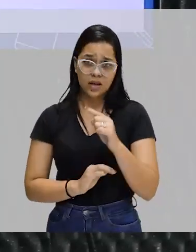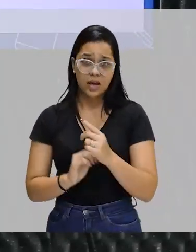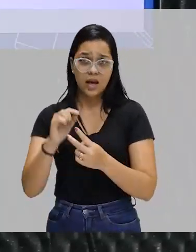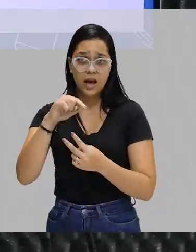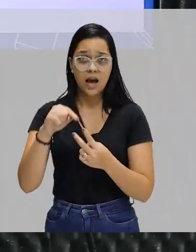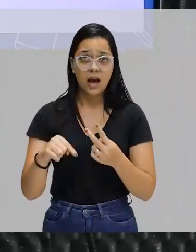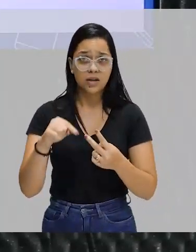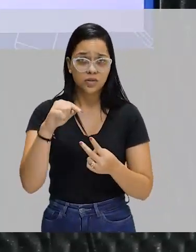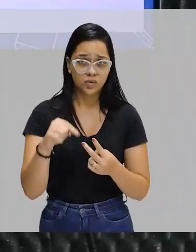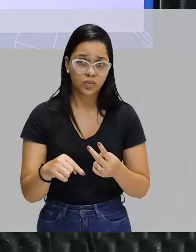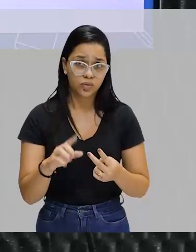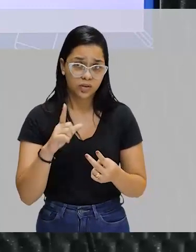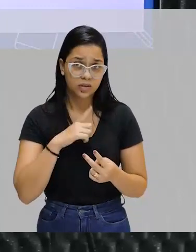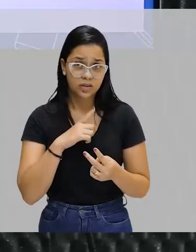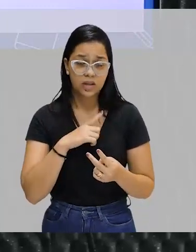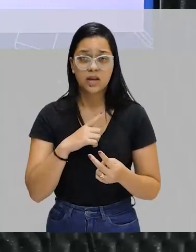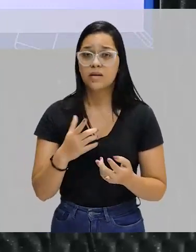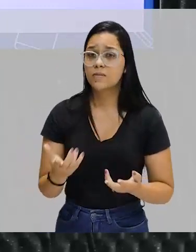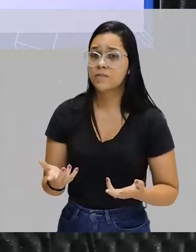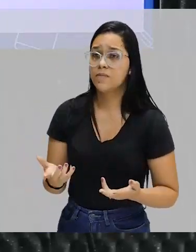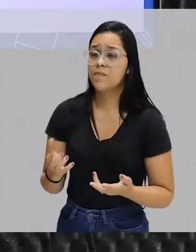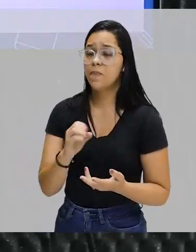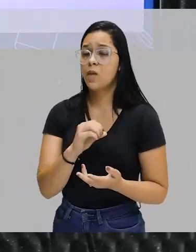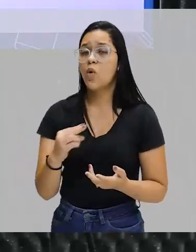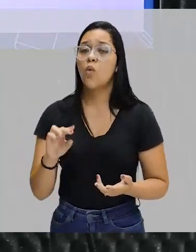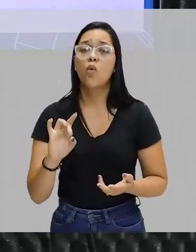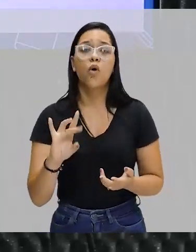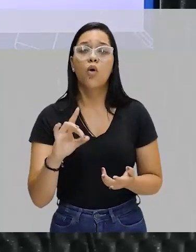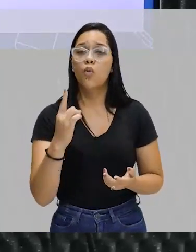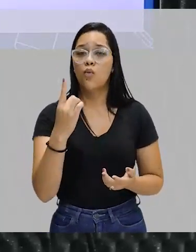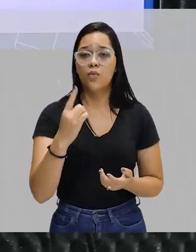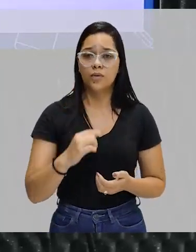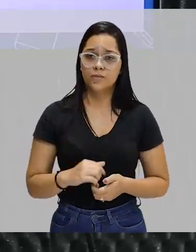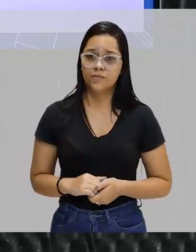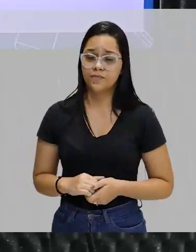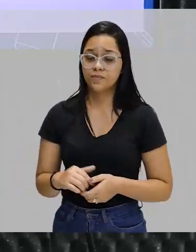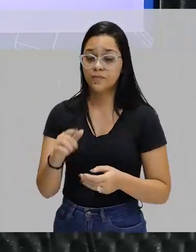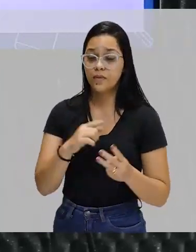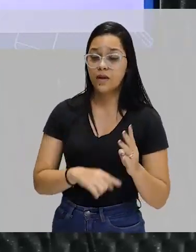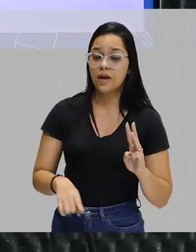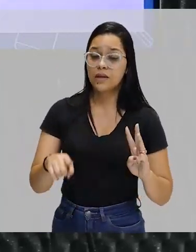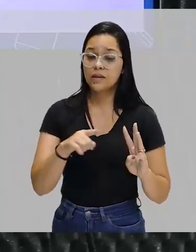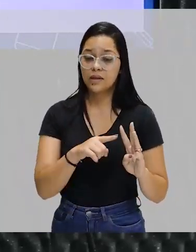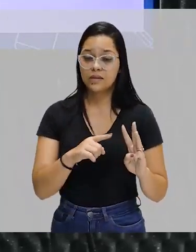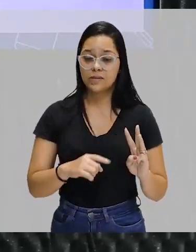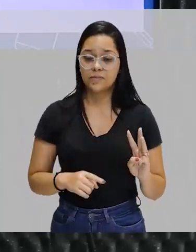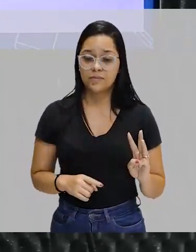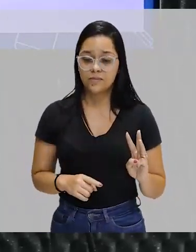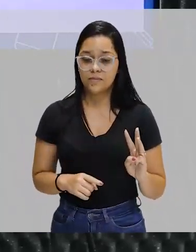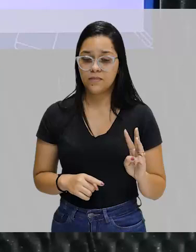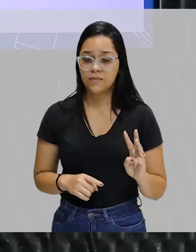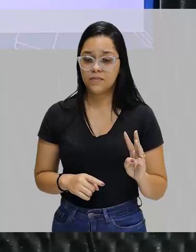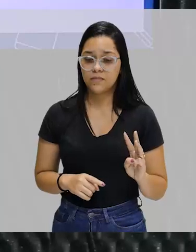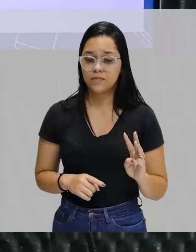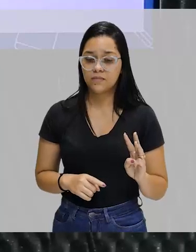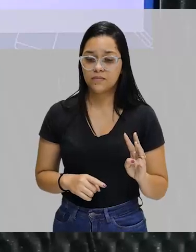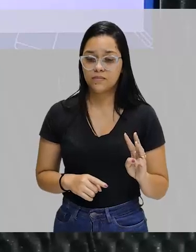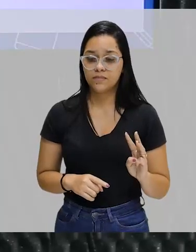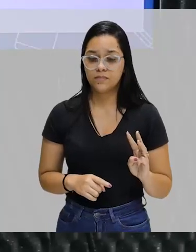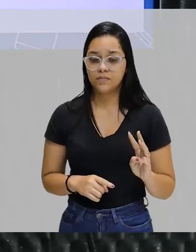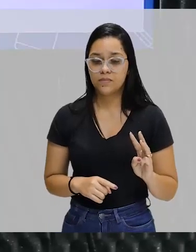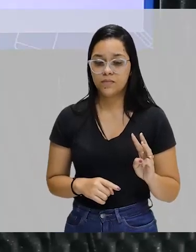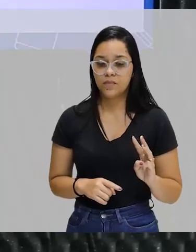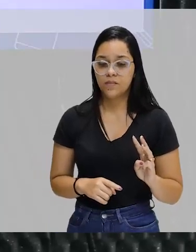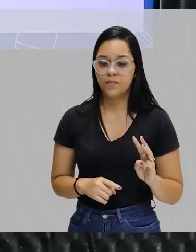as duas estão de forma ambígua ou apenas uma? 3. A tarja nos olhos do urso